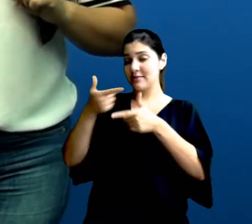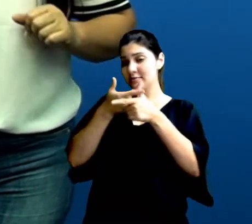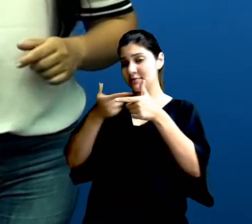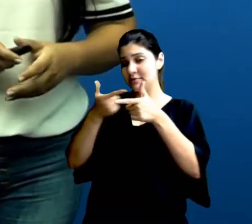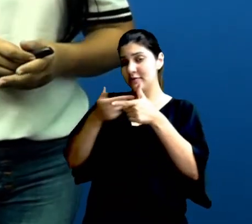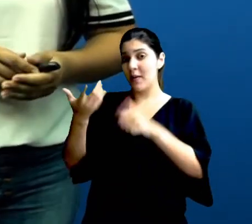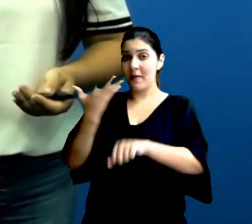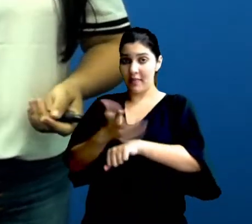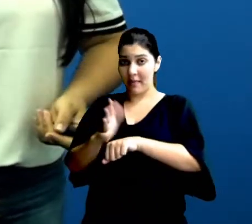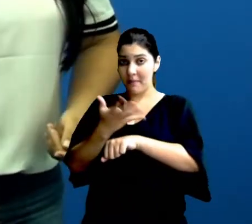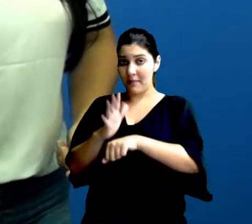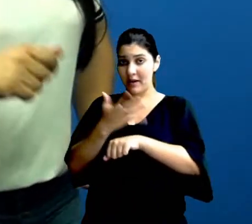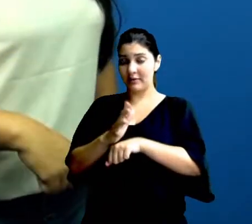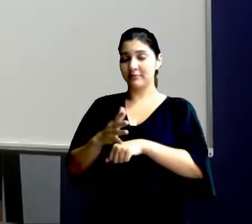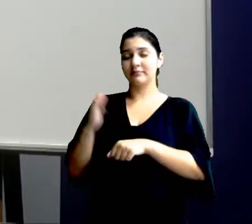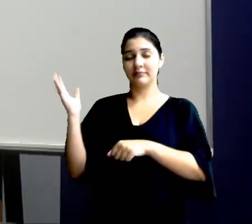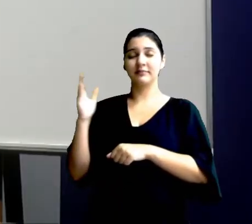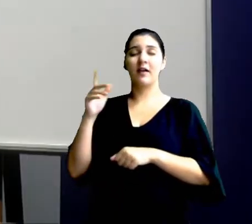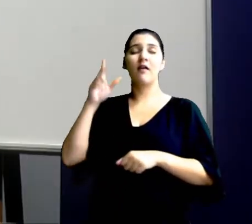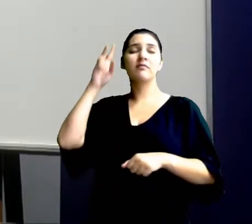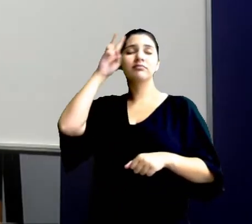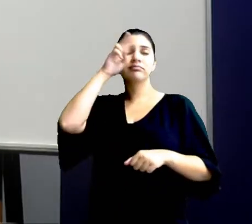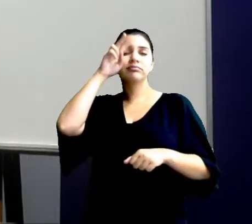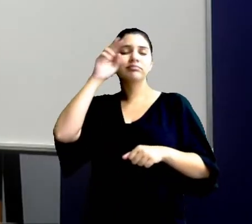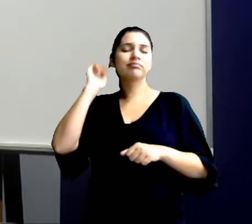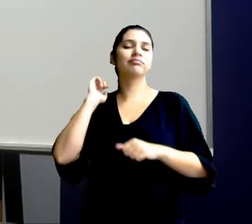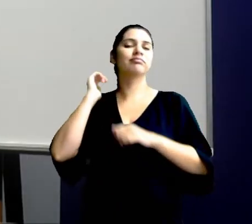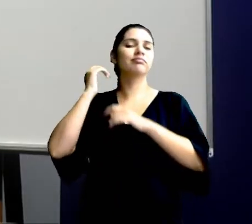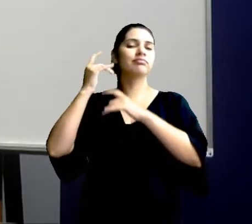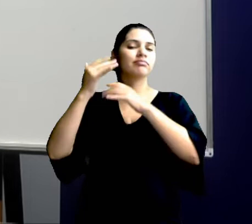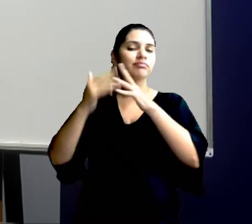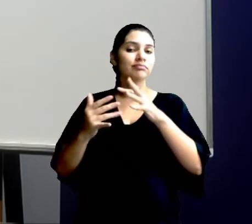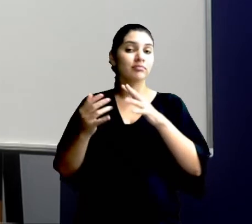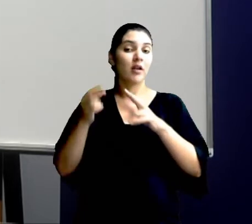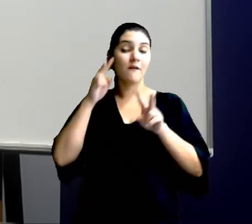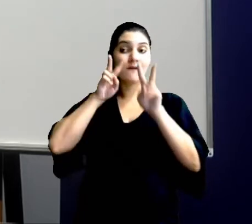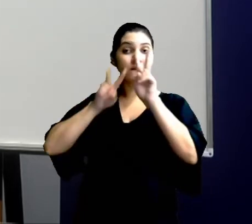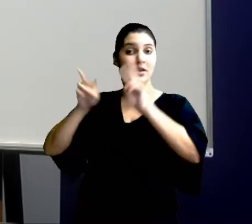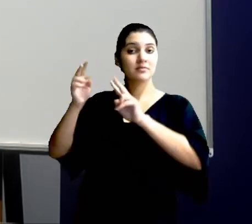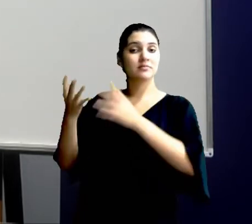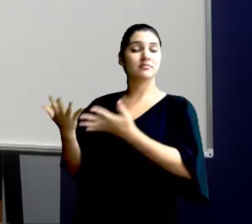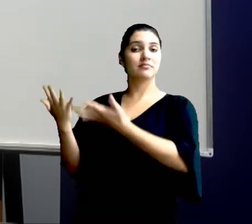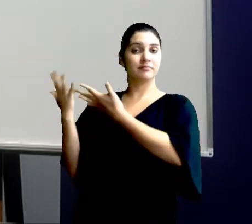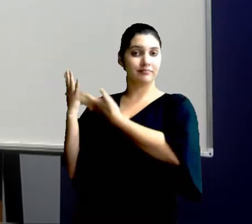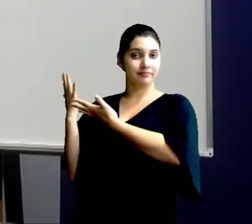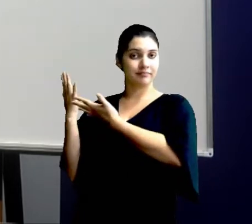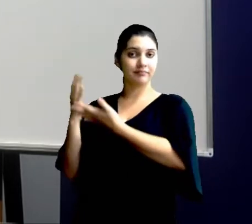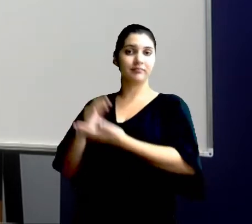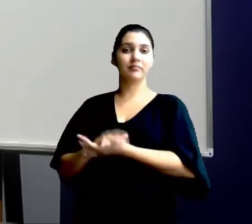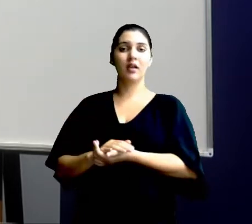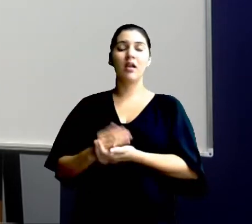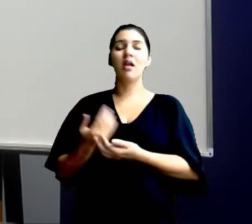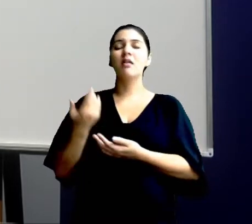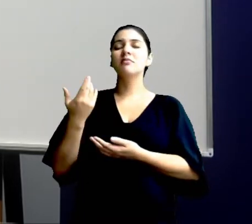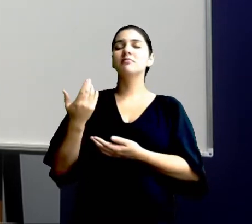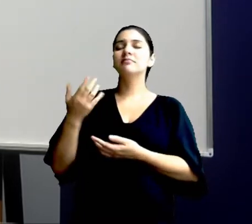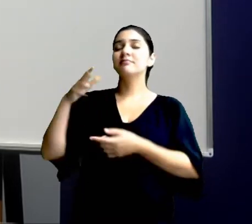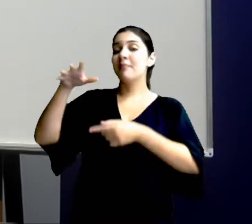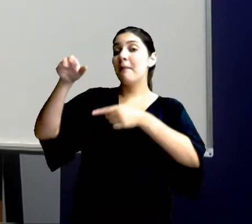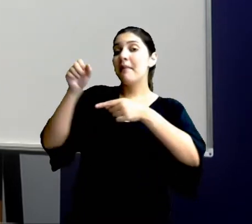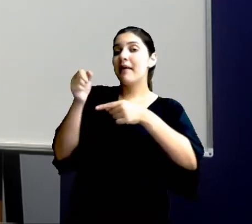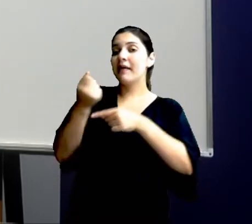prática, vamos recordar? Vamos cá, vem lá. Então, olha aqui, meninos. Vou pegar